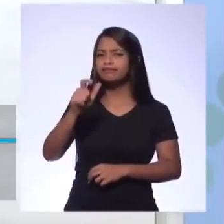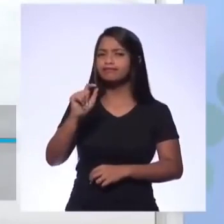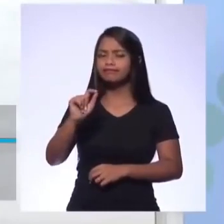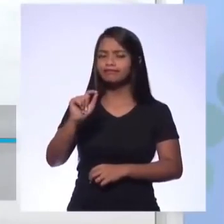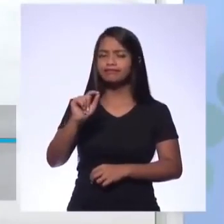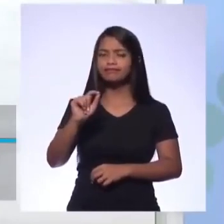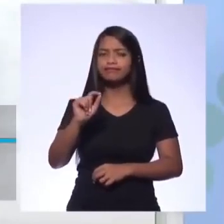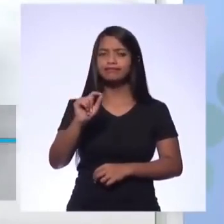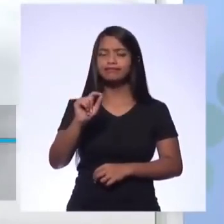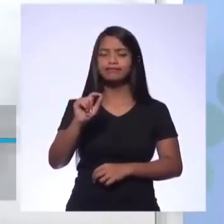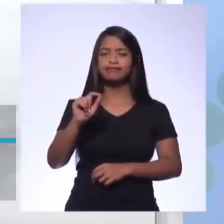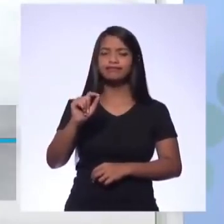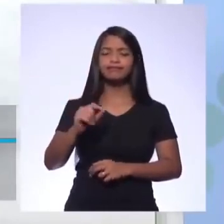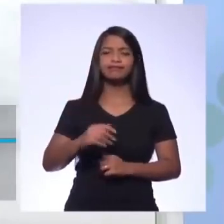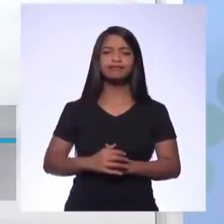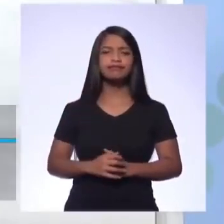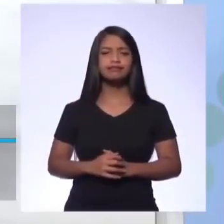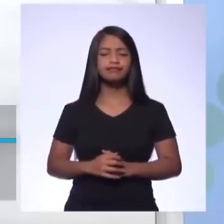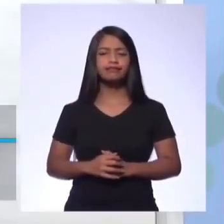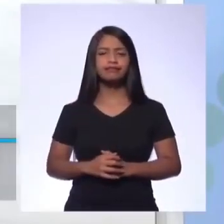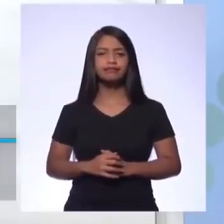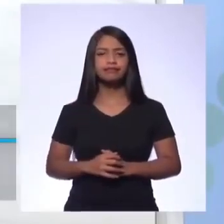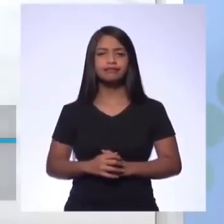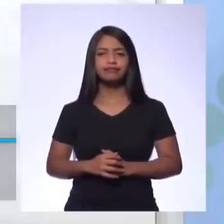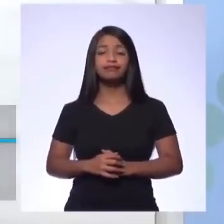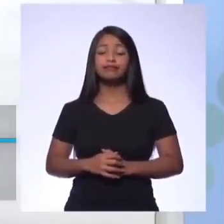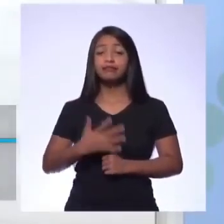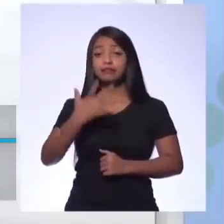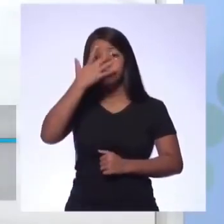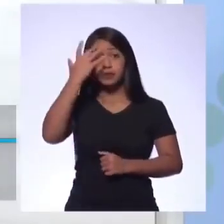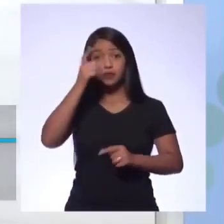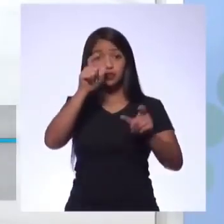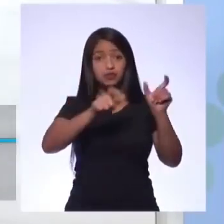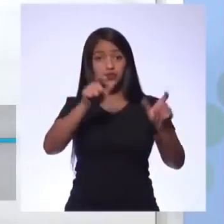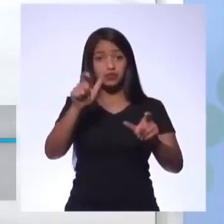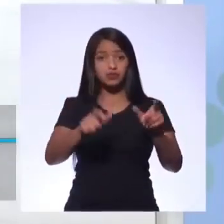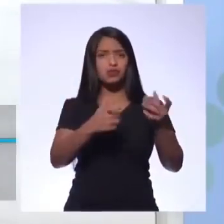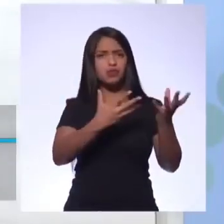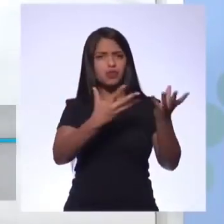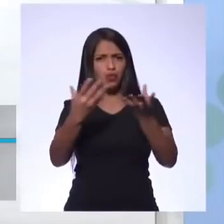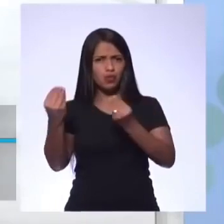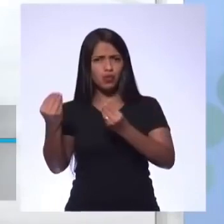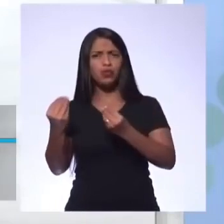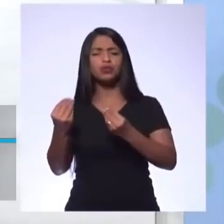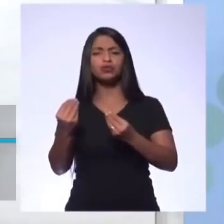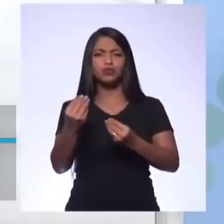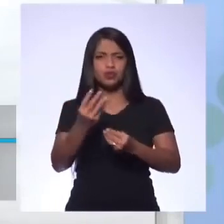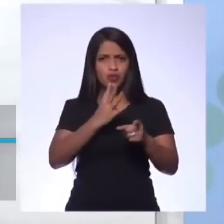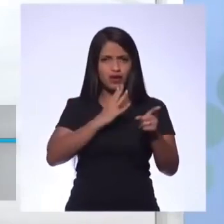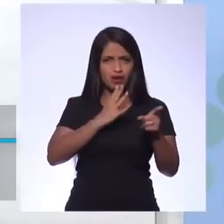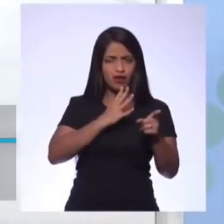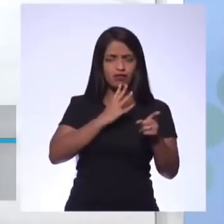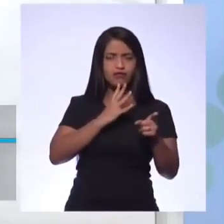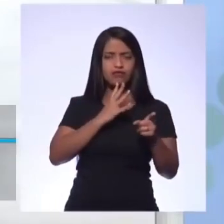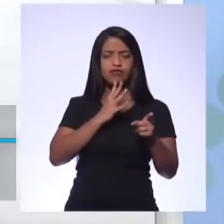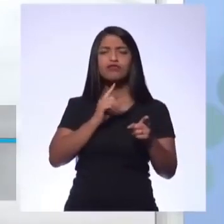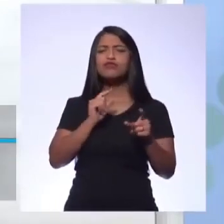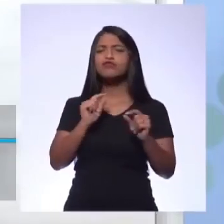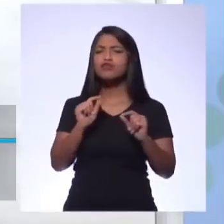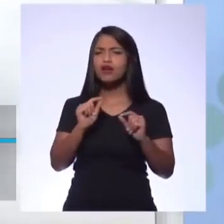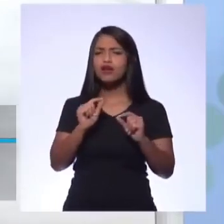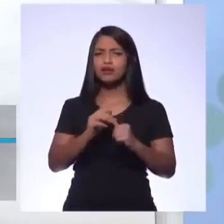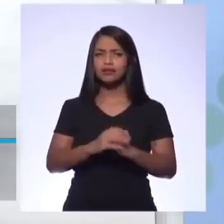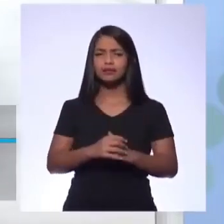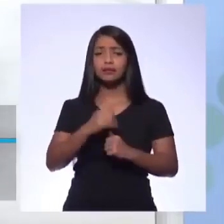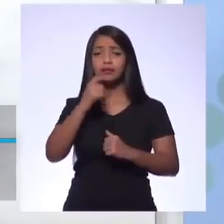exemplo, uma grande quantidade de pessoas que eu conheço tem esse lance que é, quando você